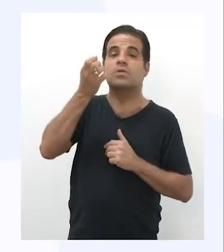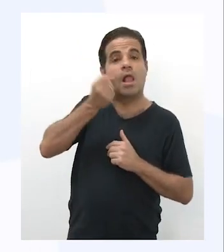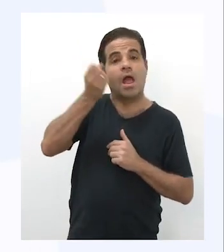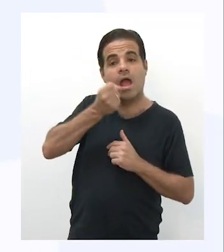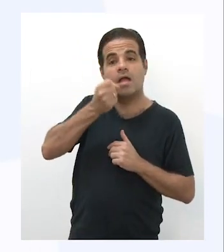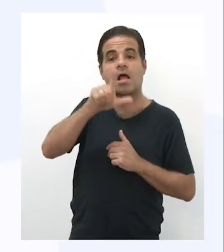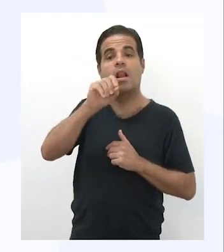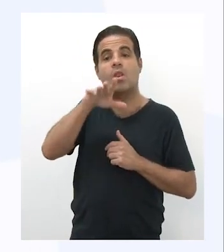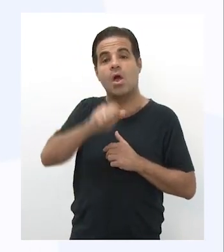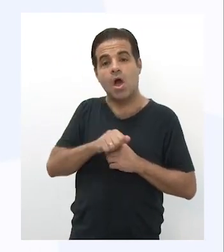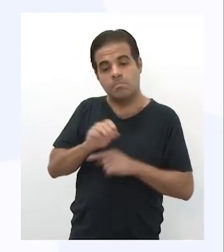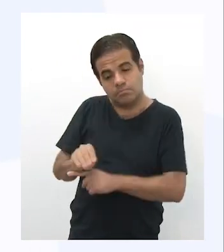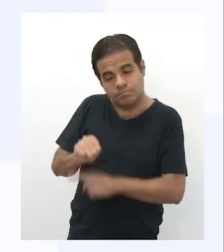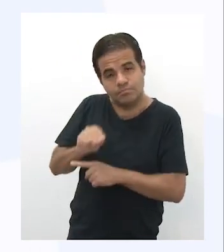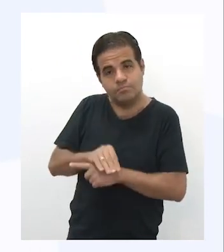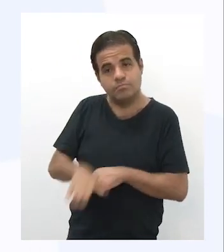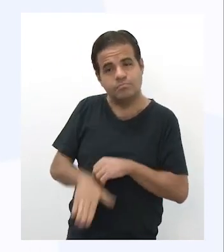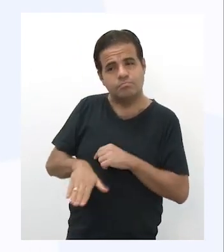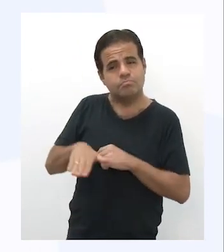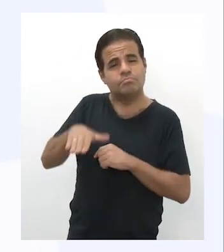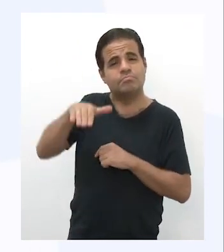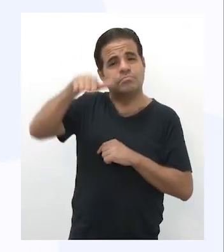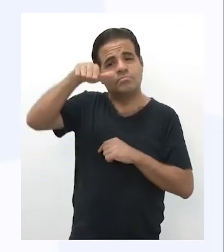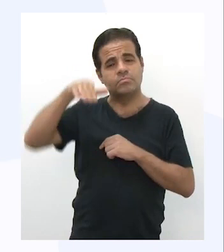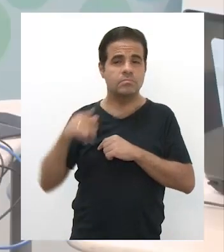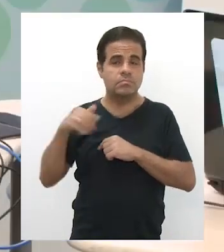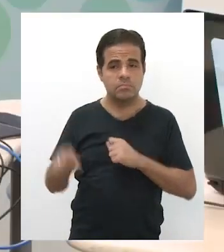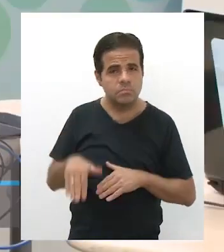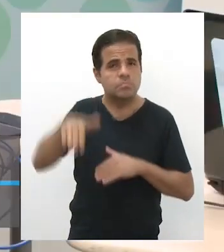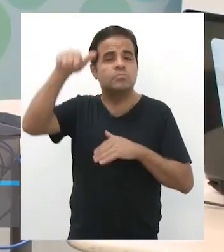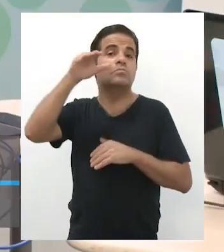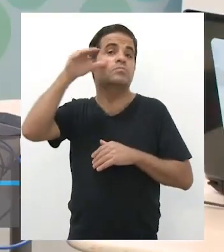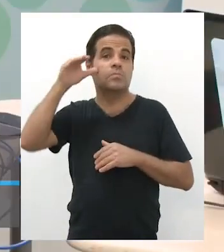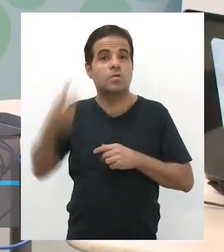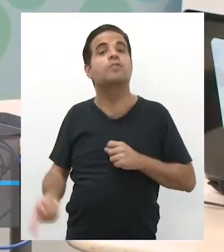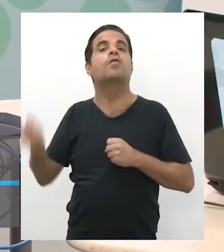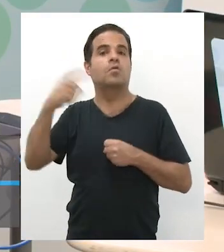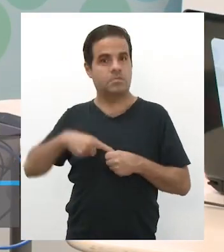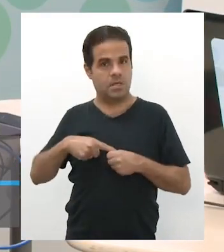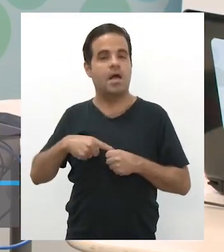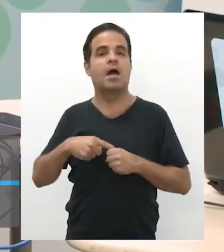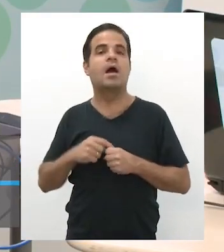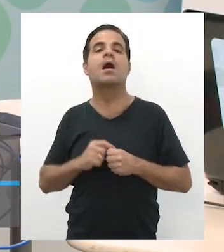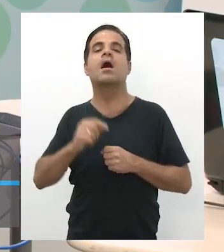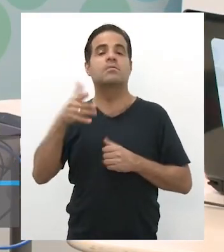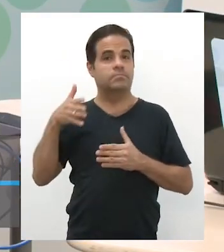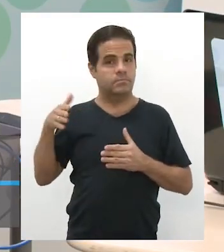os criou, né, e eles cresceram. Quando eles se tornaram adultos, eles voltaram para Alba